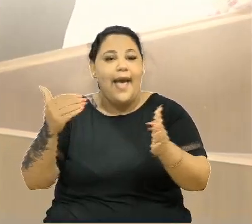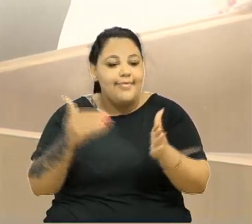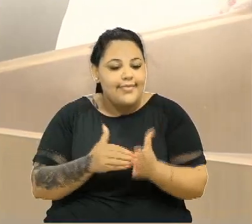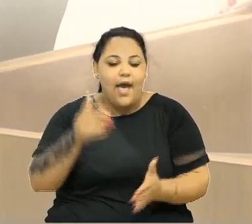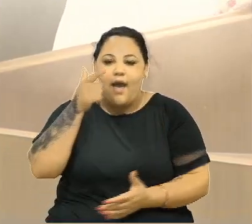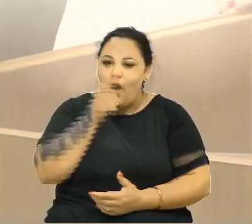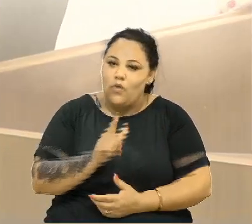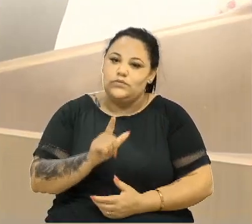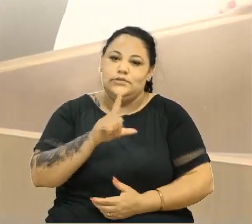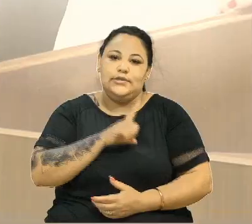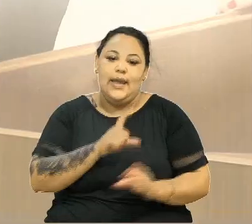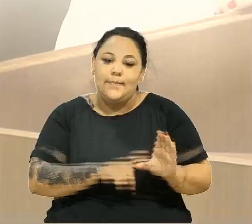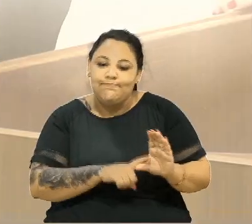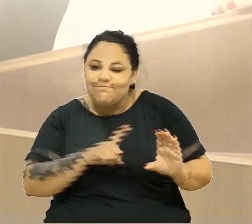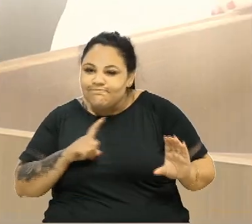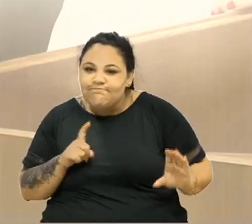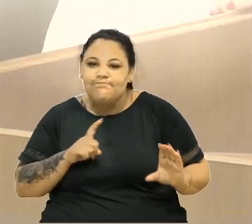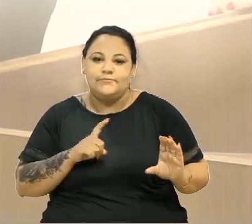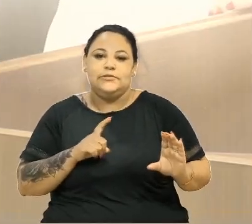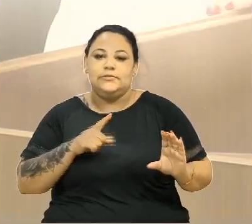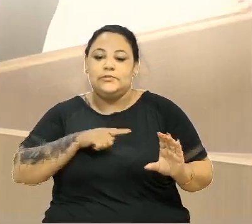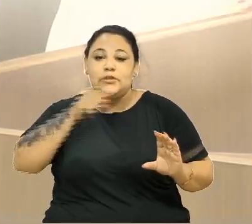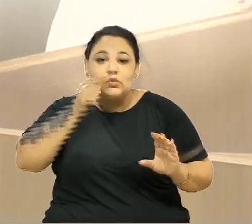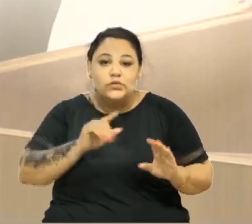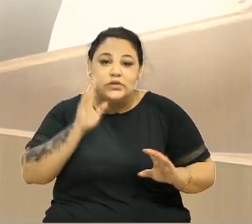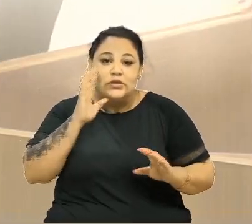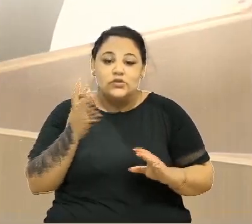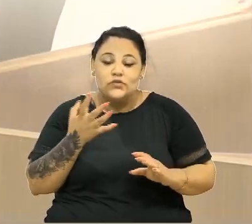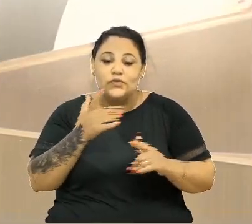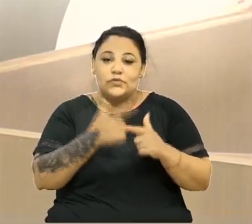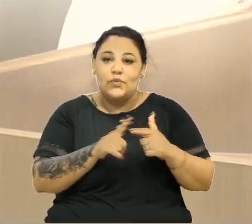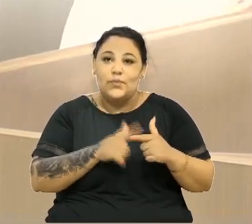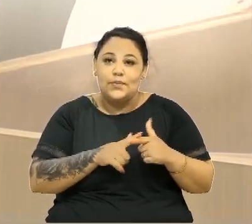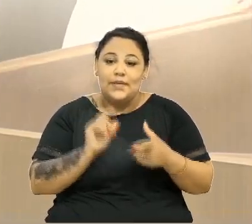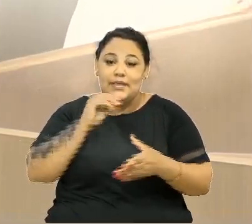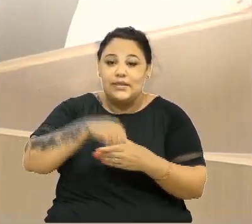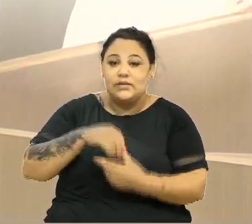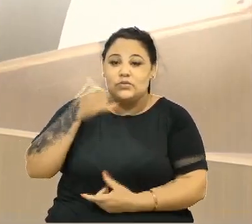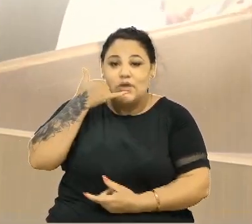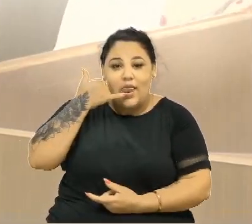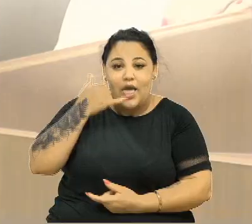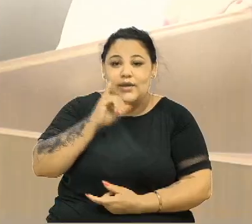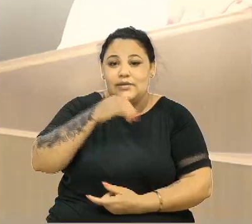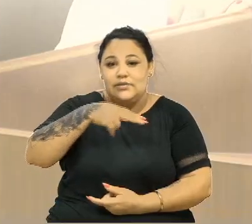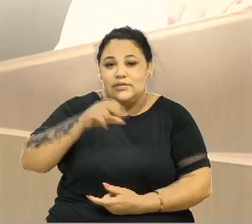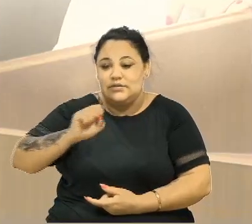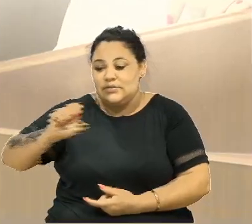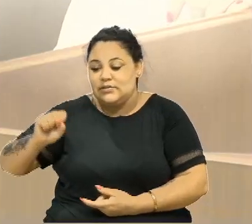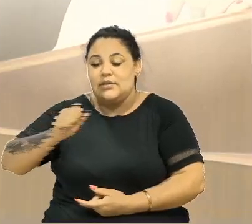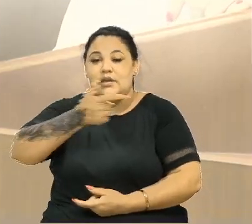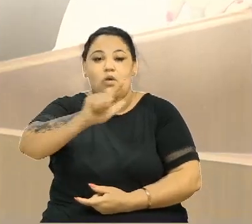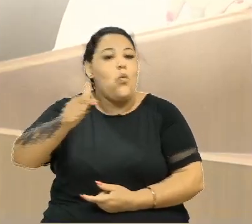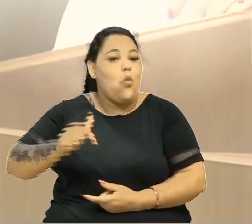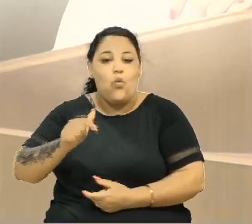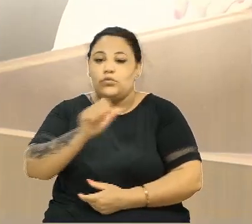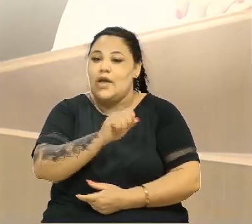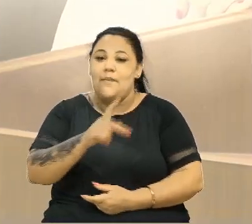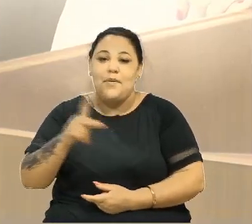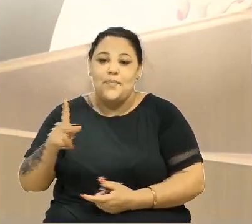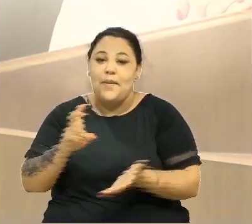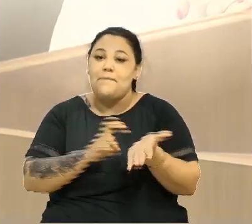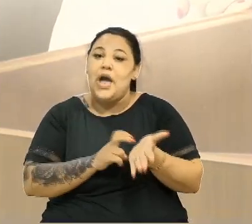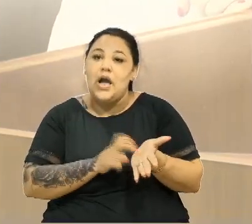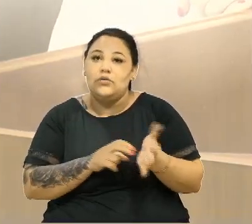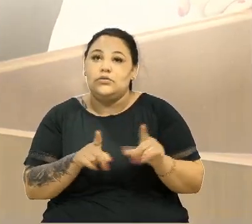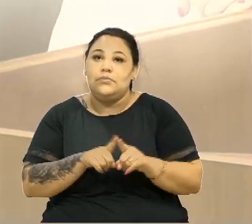ter autonomia para resolver as suas questões com o celular, no INSS ou em outros aplicativos, no banco. Até a